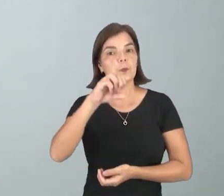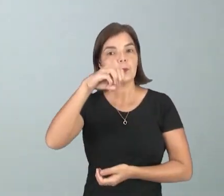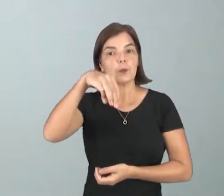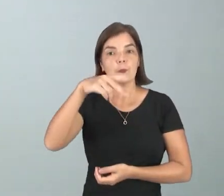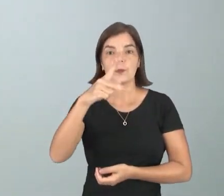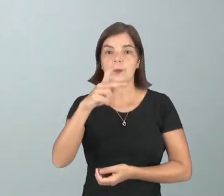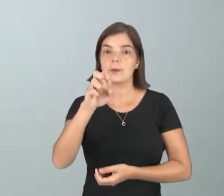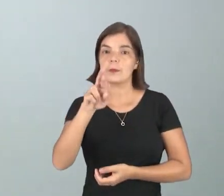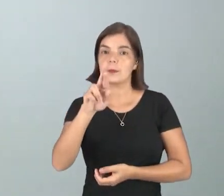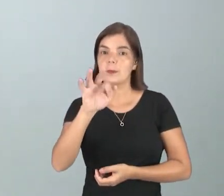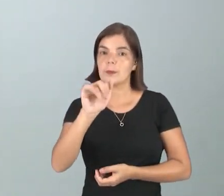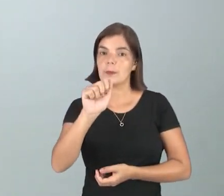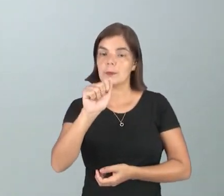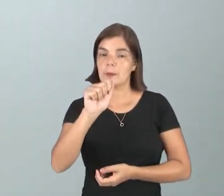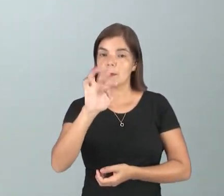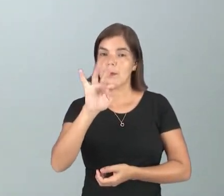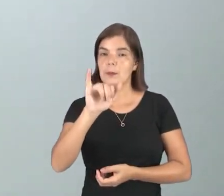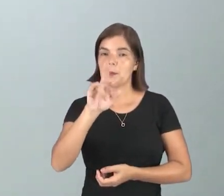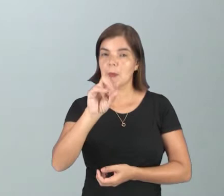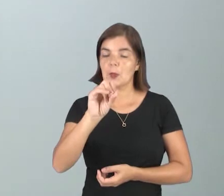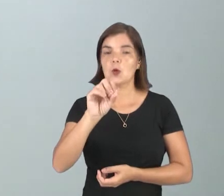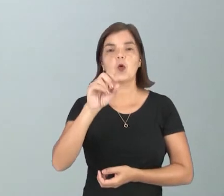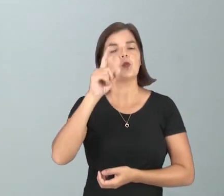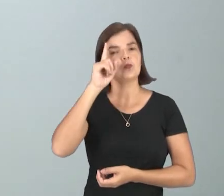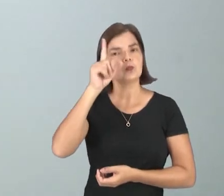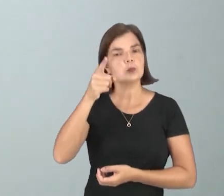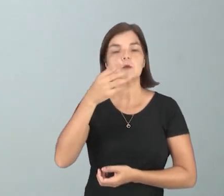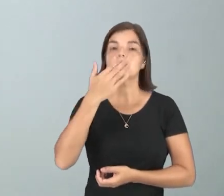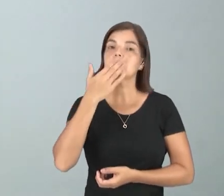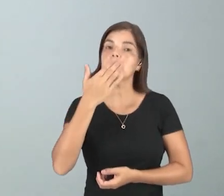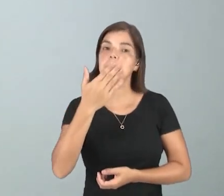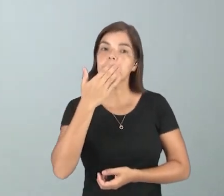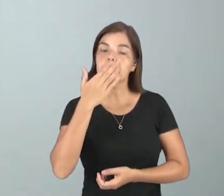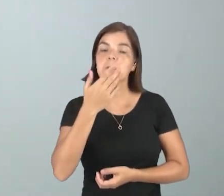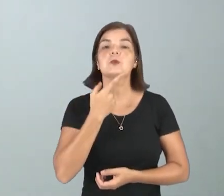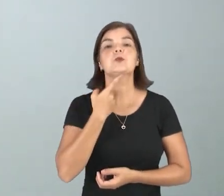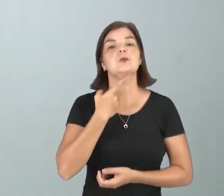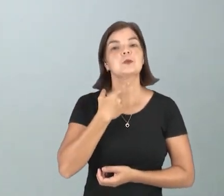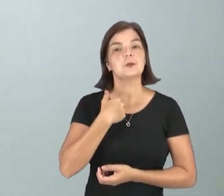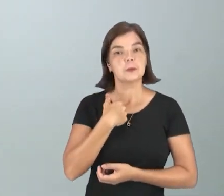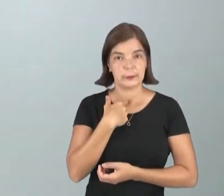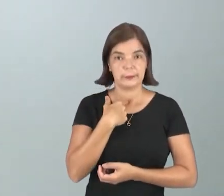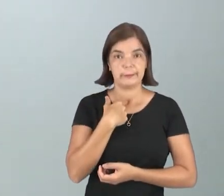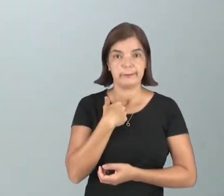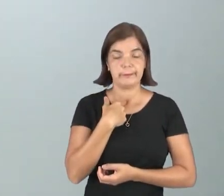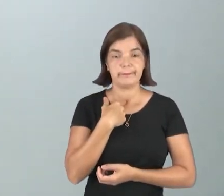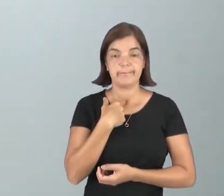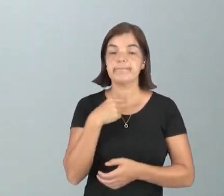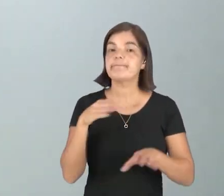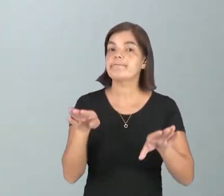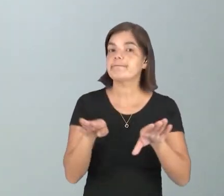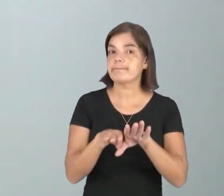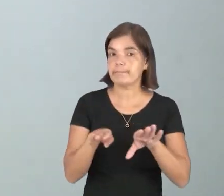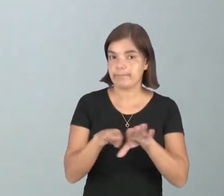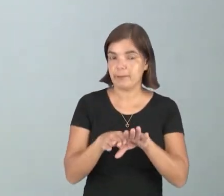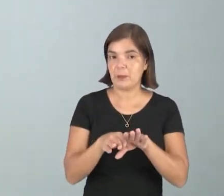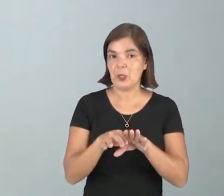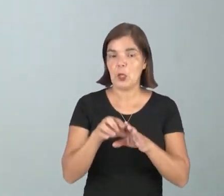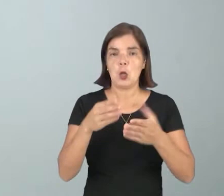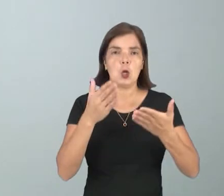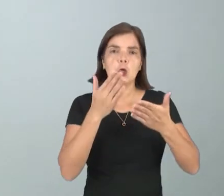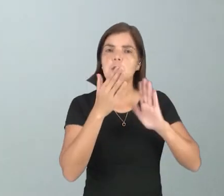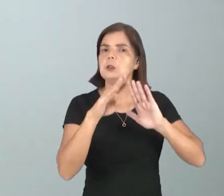imperativo exprime um comando um pedido um desejo e o modo imperativo ele não é